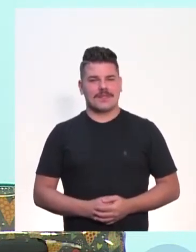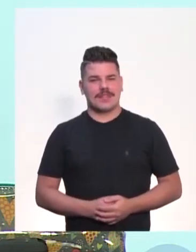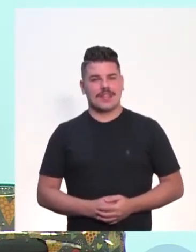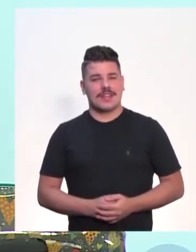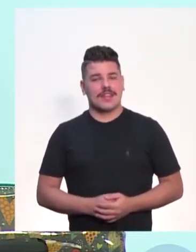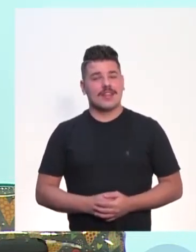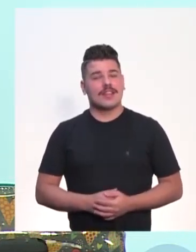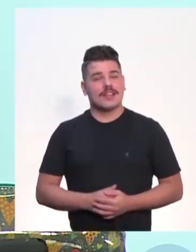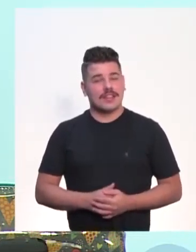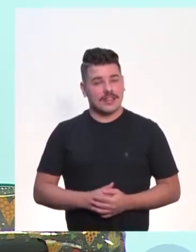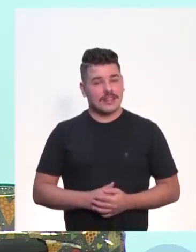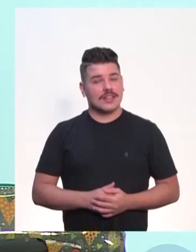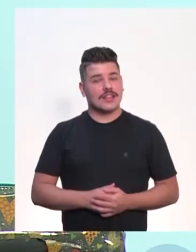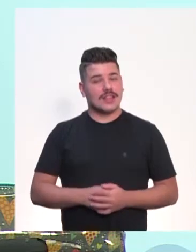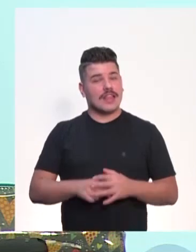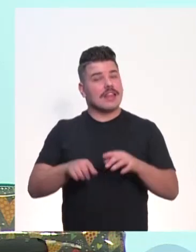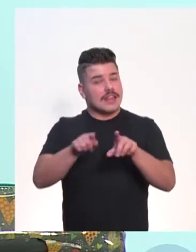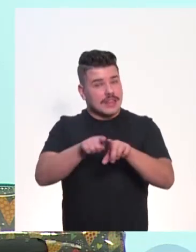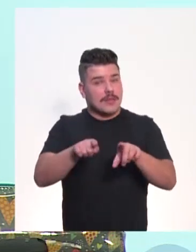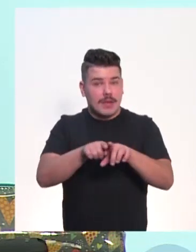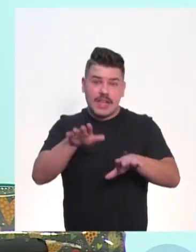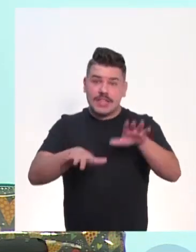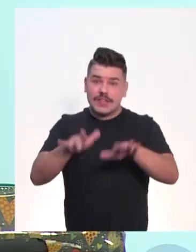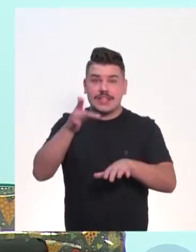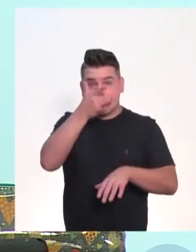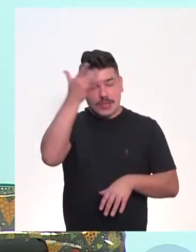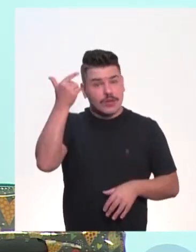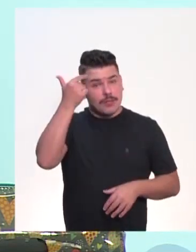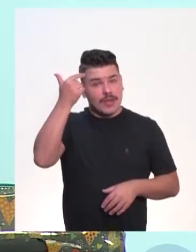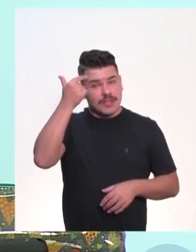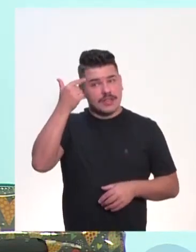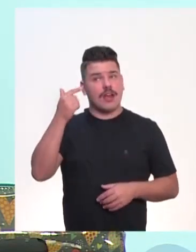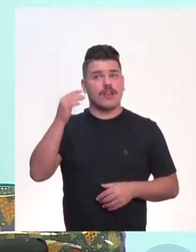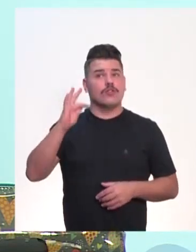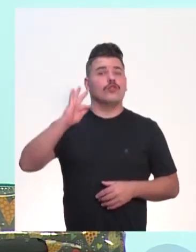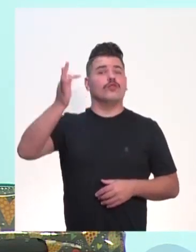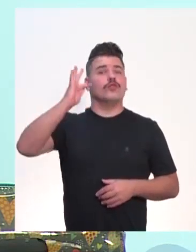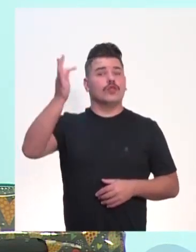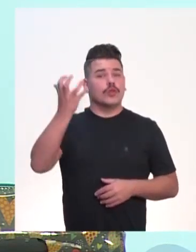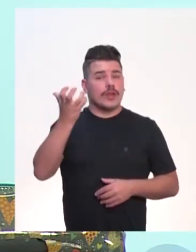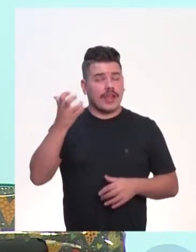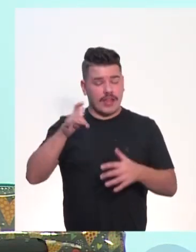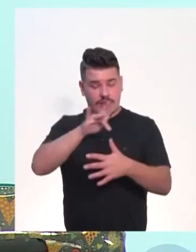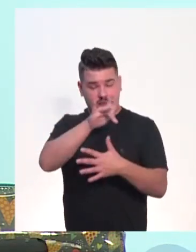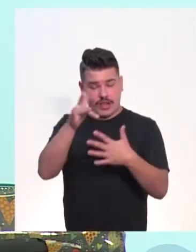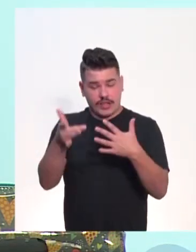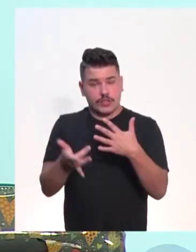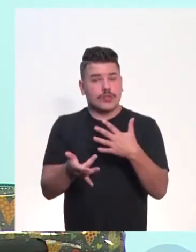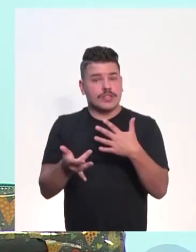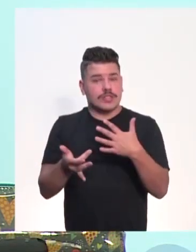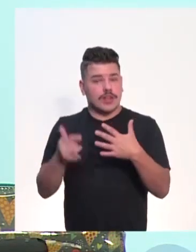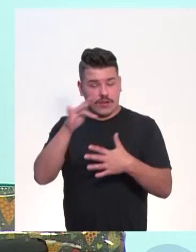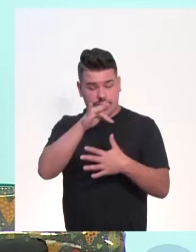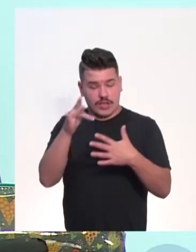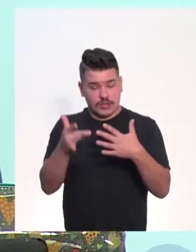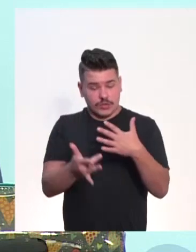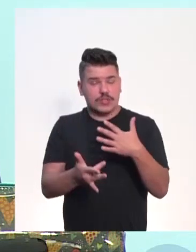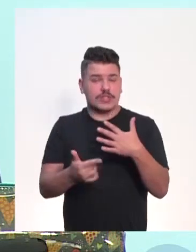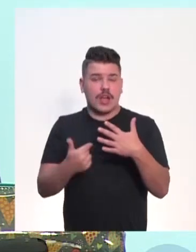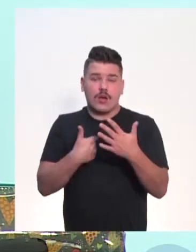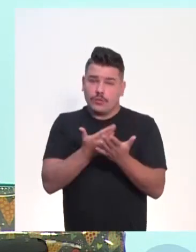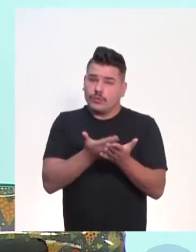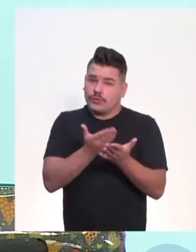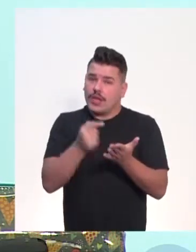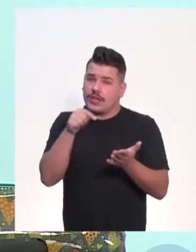colocando até rede social como algum objetivo que gostaria de alcançar. Temos